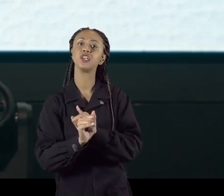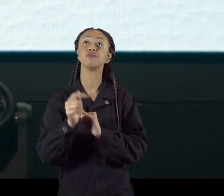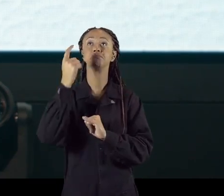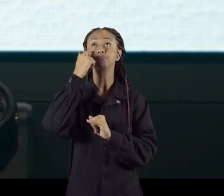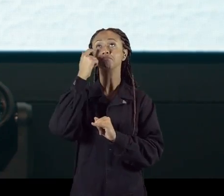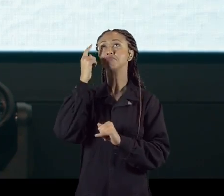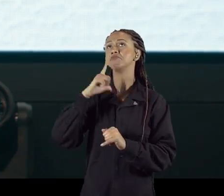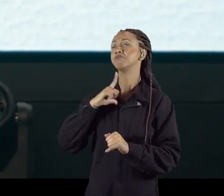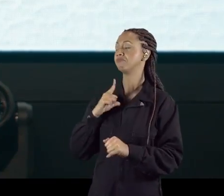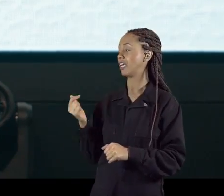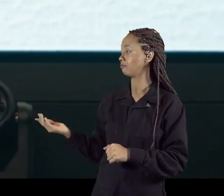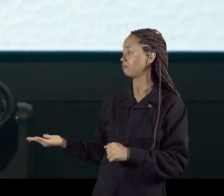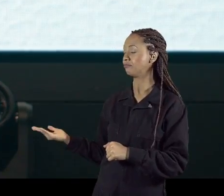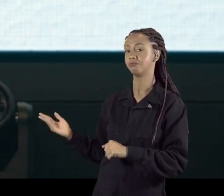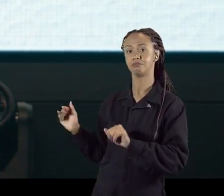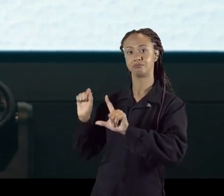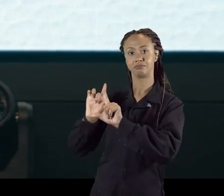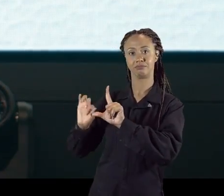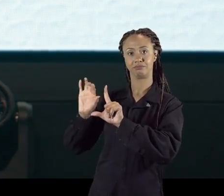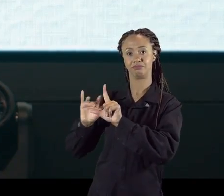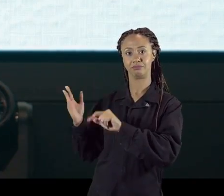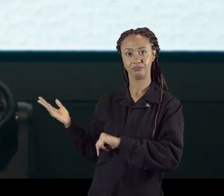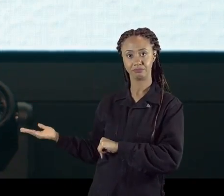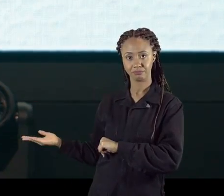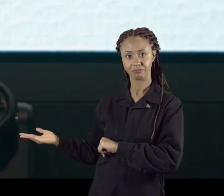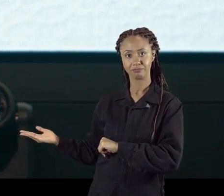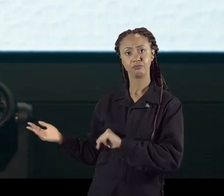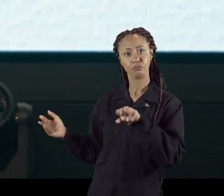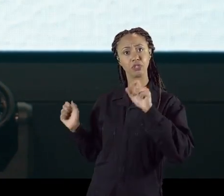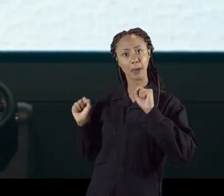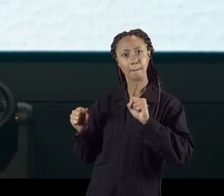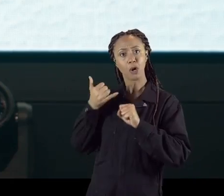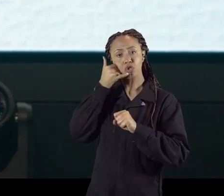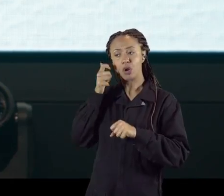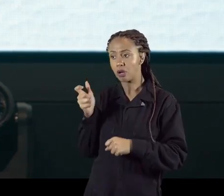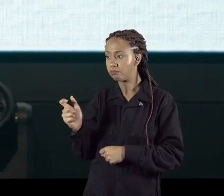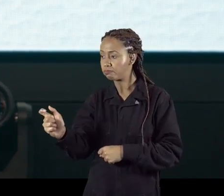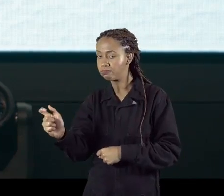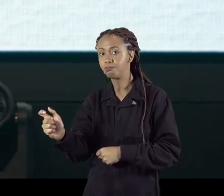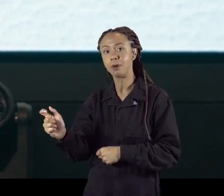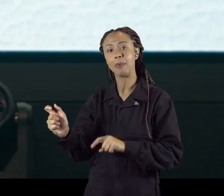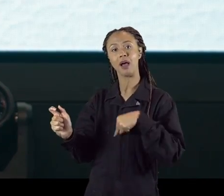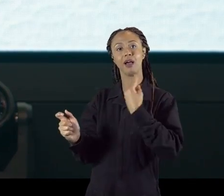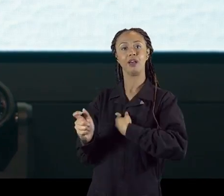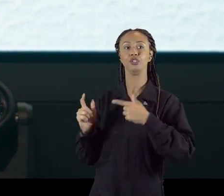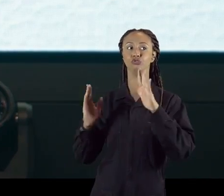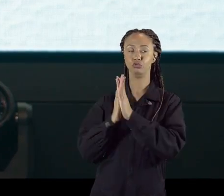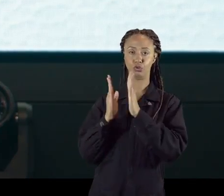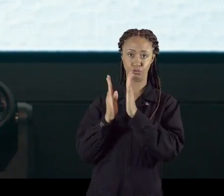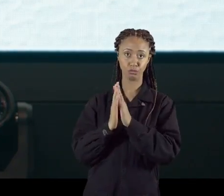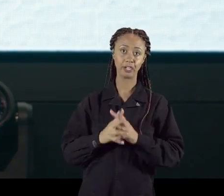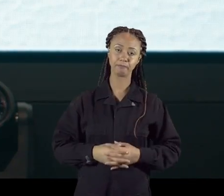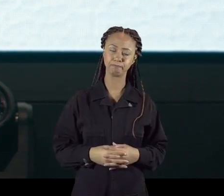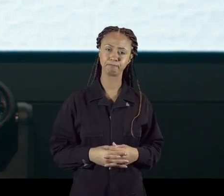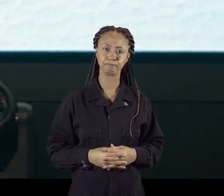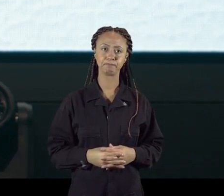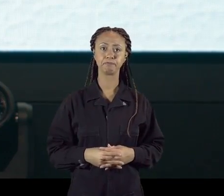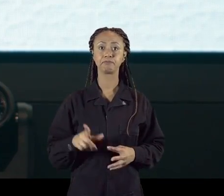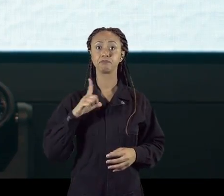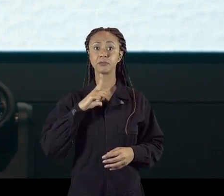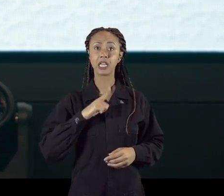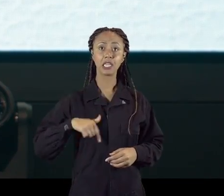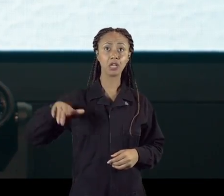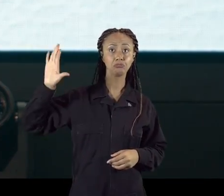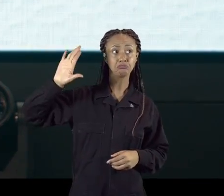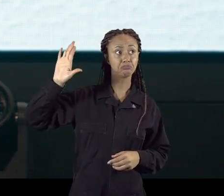esse QR Code aí coloca o teu celular para que nós Oremos por você alguém aqui desse lado tem alguém aqui levante a